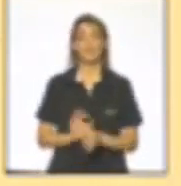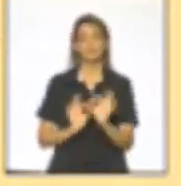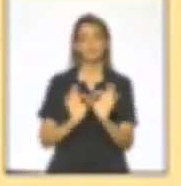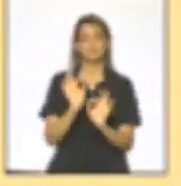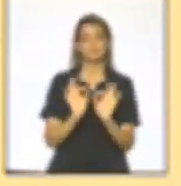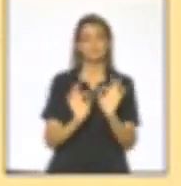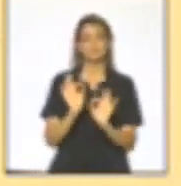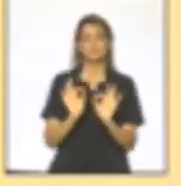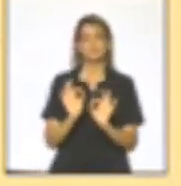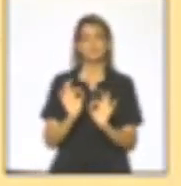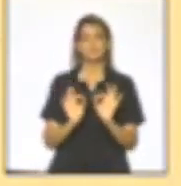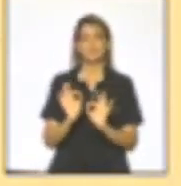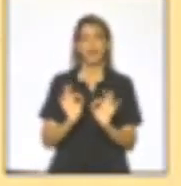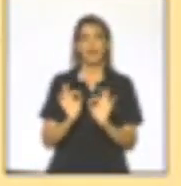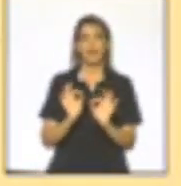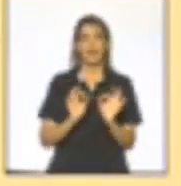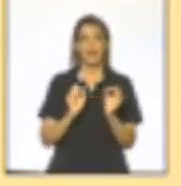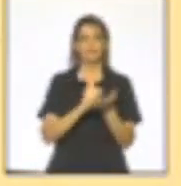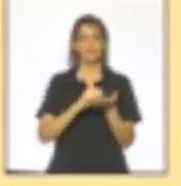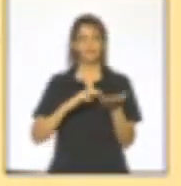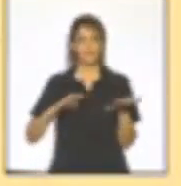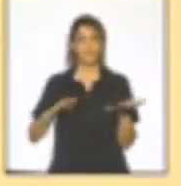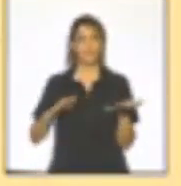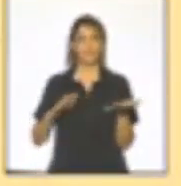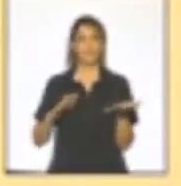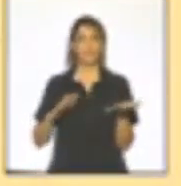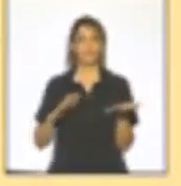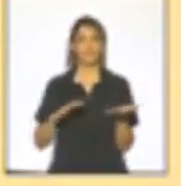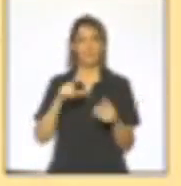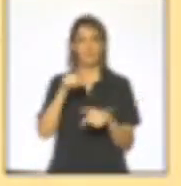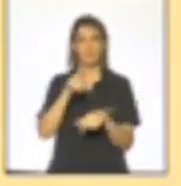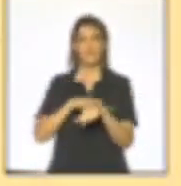aqui os seus exercícios para você divertir aí.